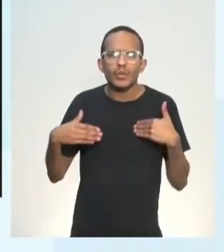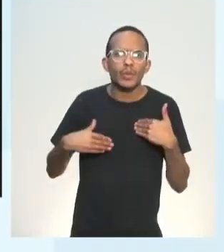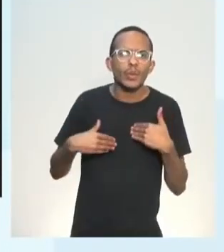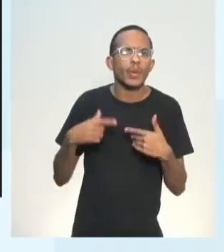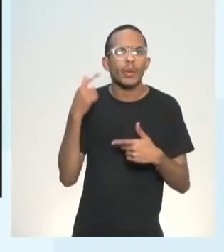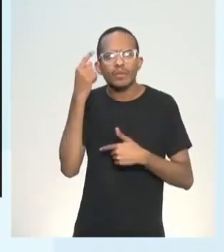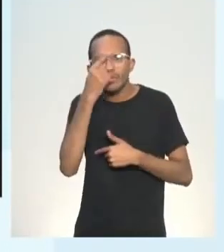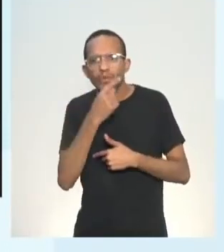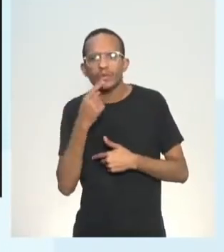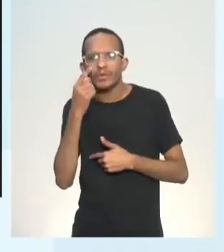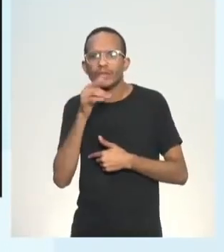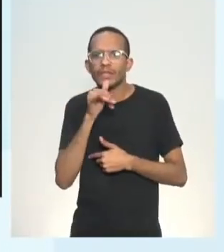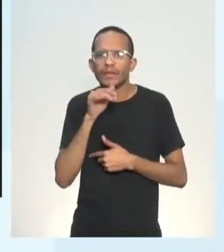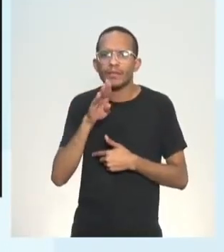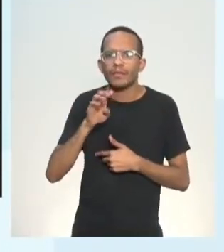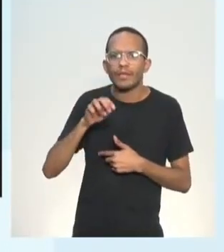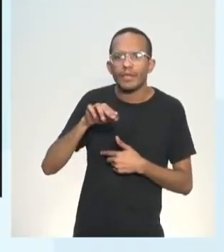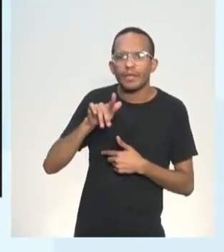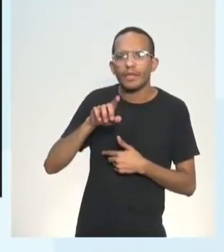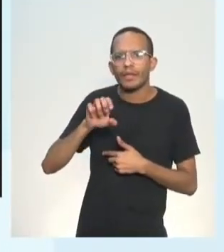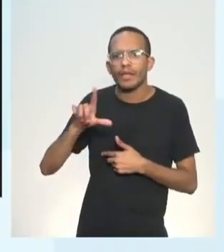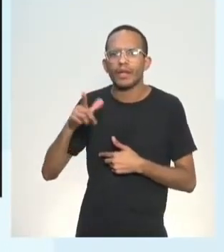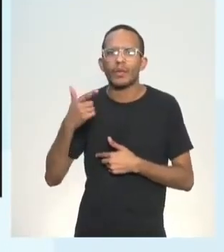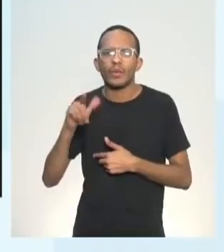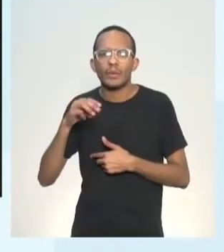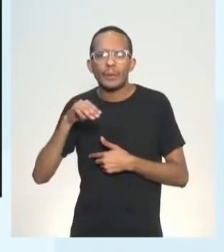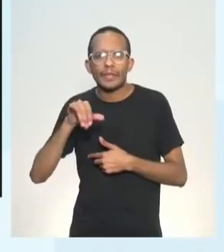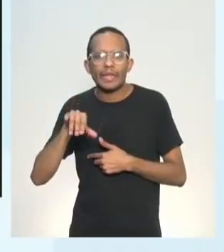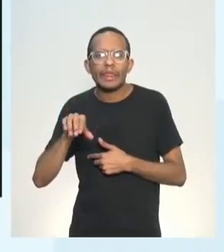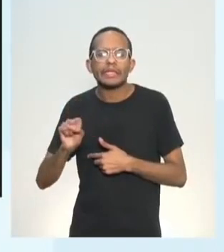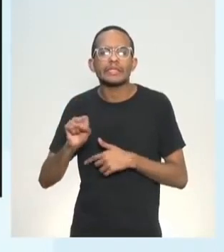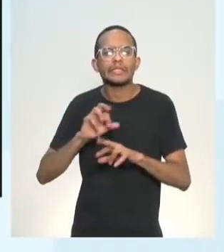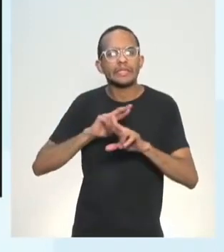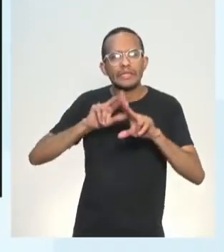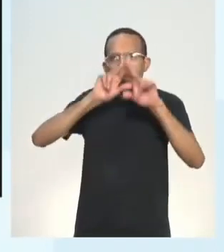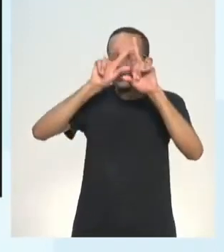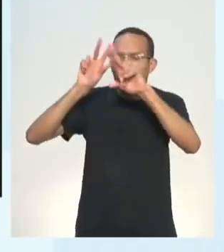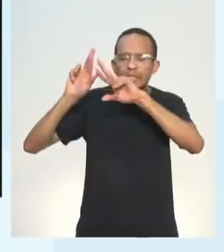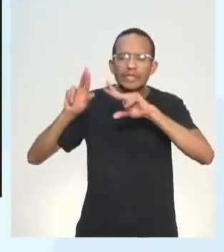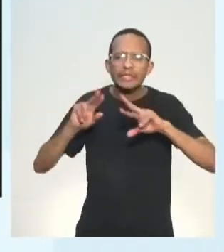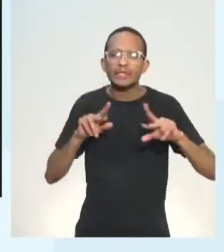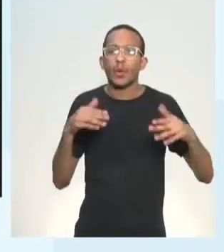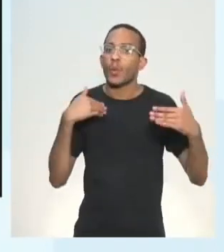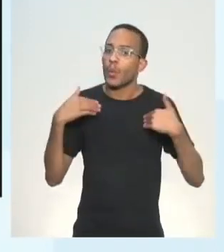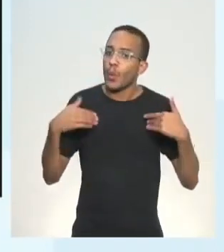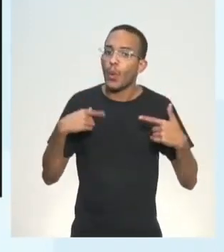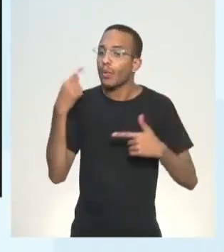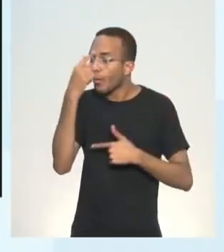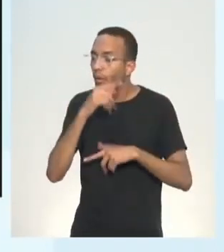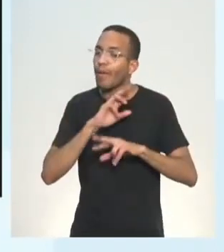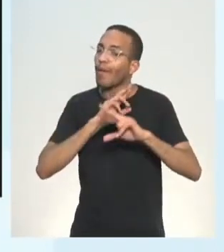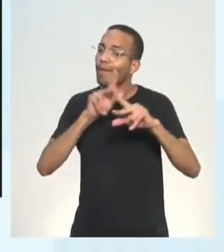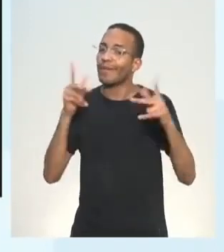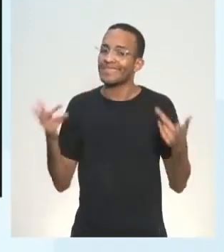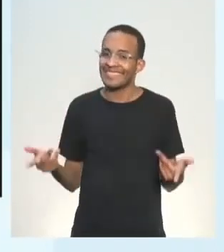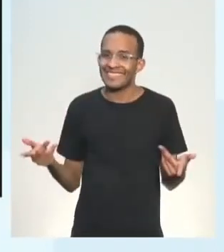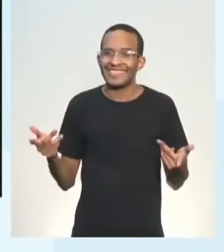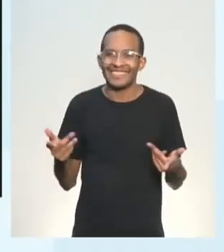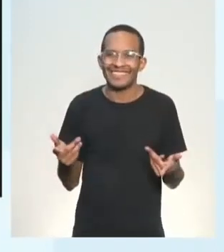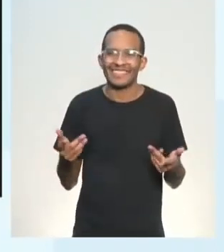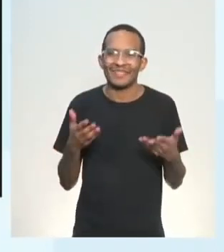né, o benguela para o cambinda, para o mina, é totalmente diferente. Né, os traços físicos mesmo. Tá?